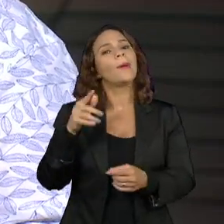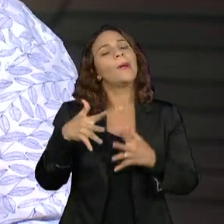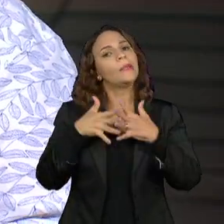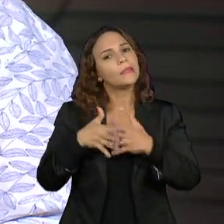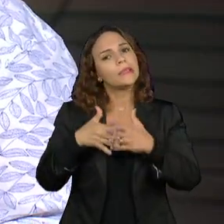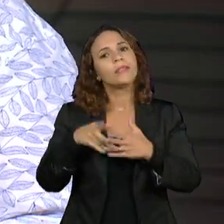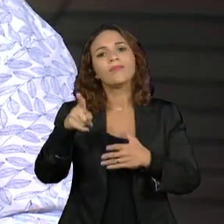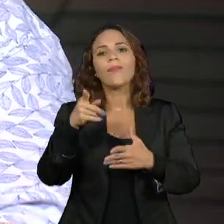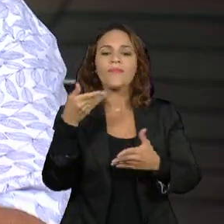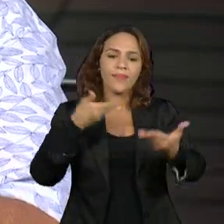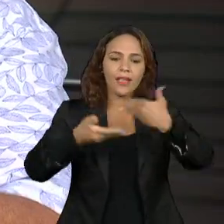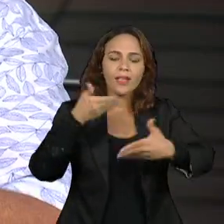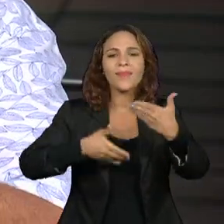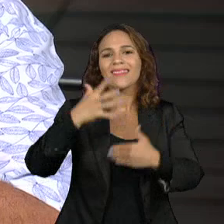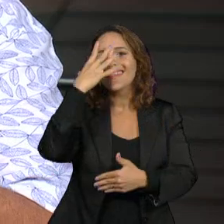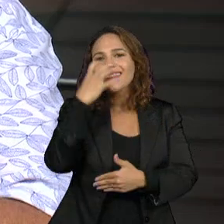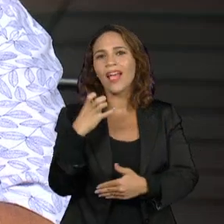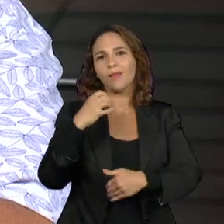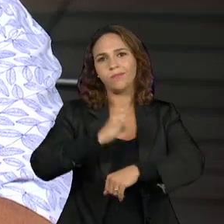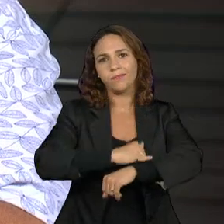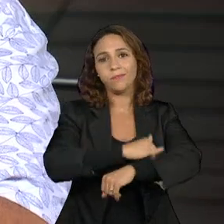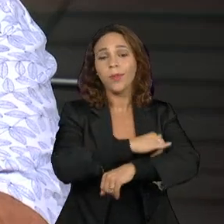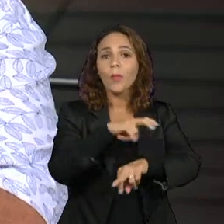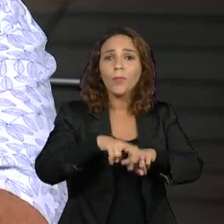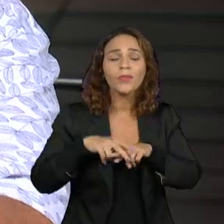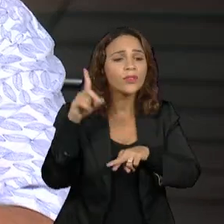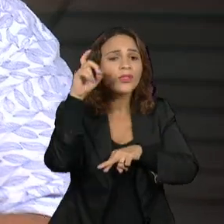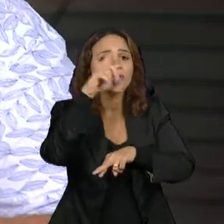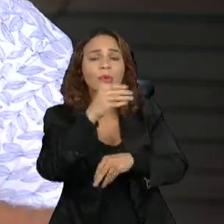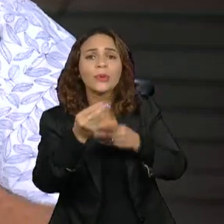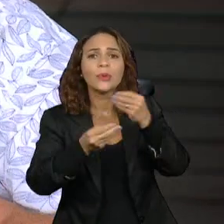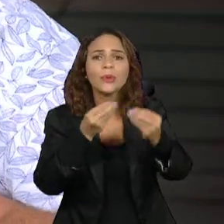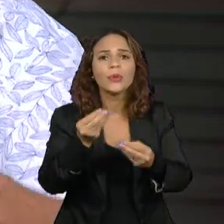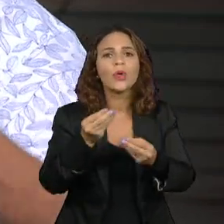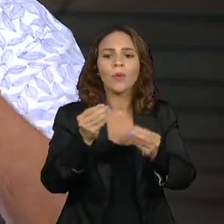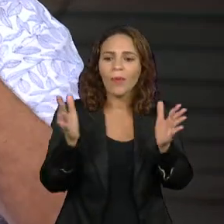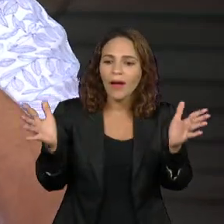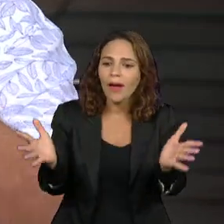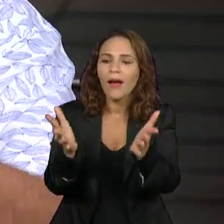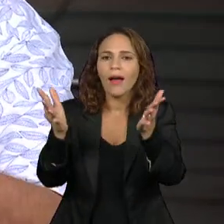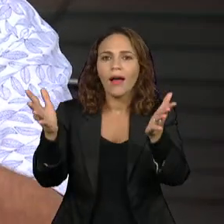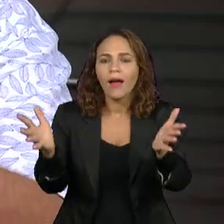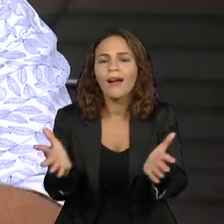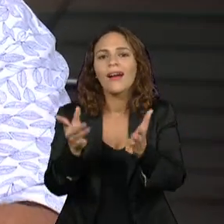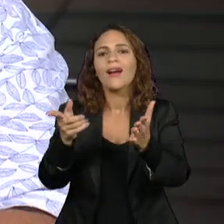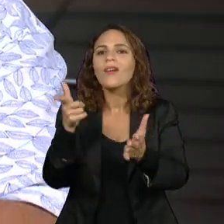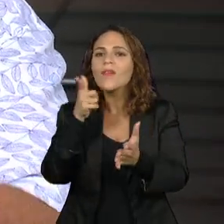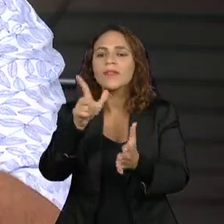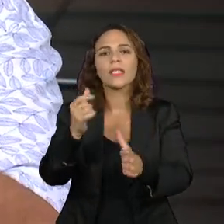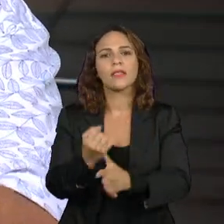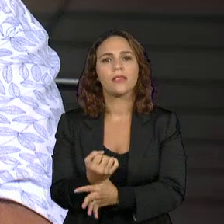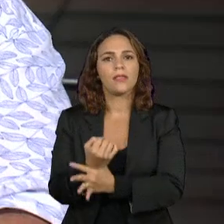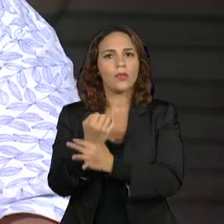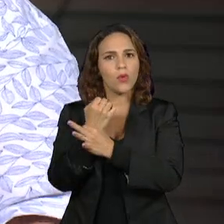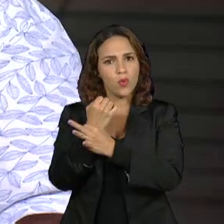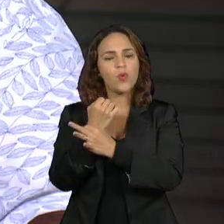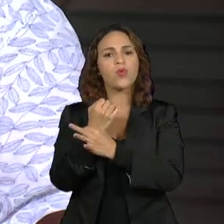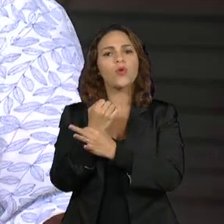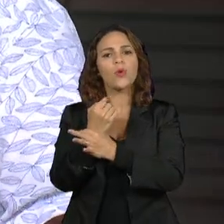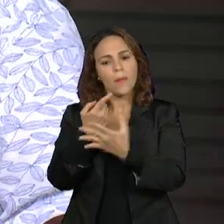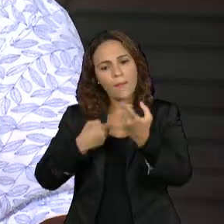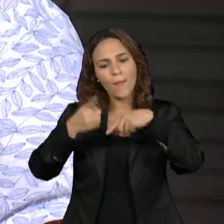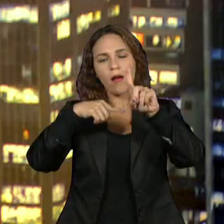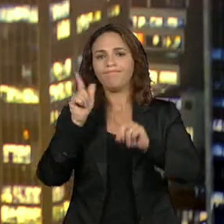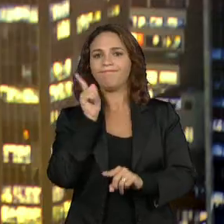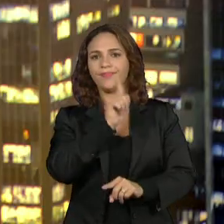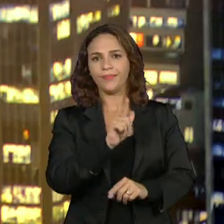bons tratamentos. E aí vai ficando cada vez mais difícil de conseguir trazer essa pessoa para o lugar seguro, onde ela vai ter bons resultados.